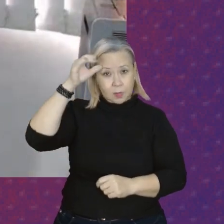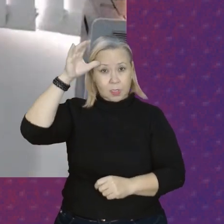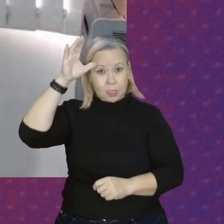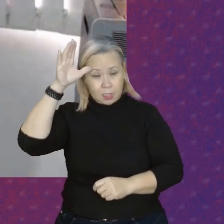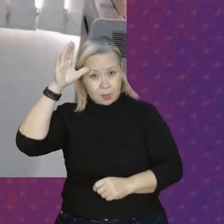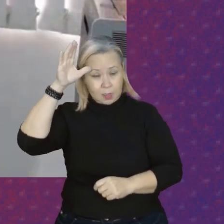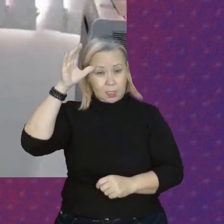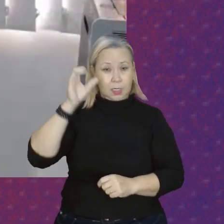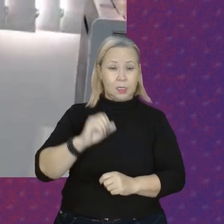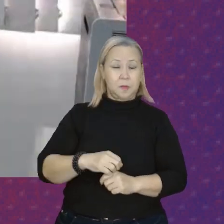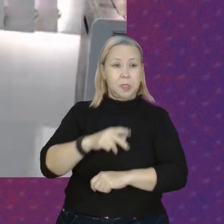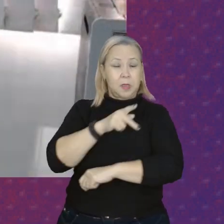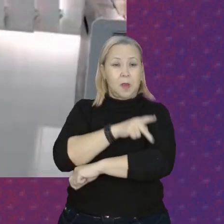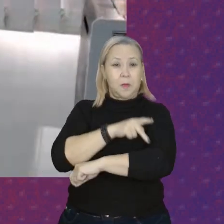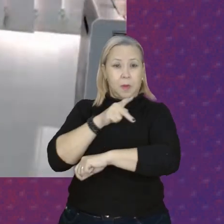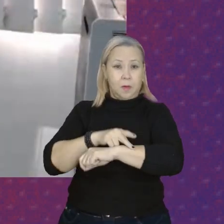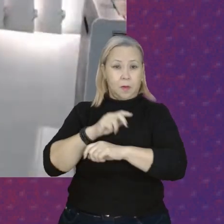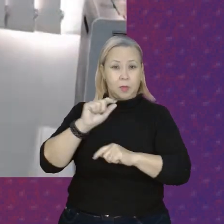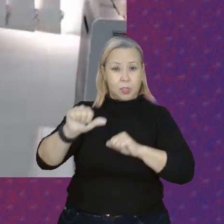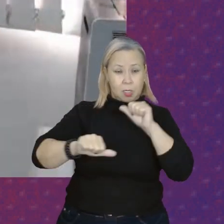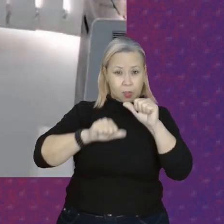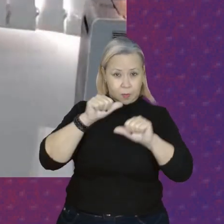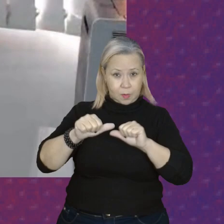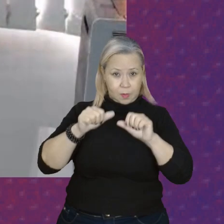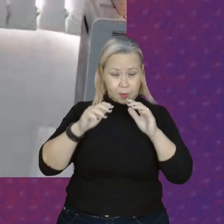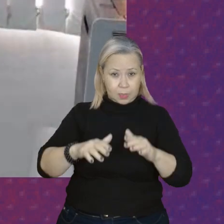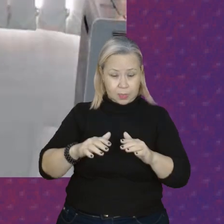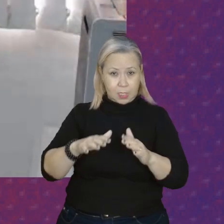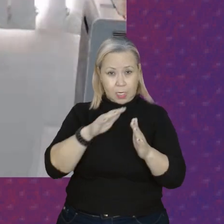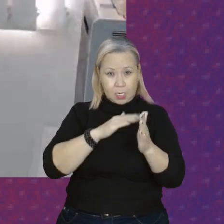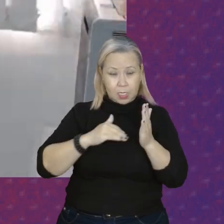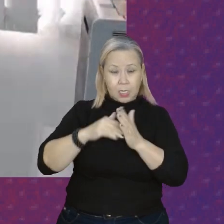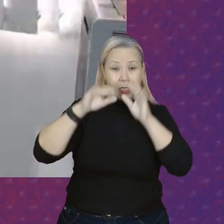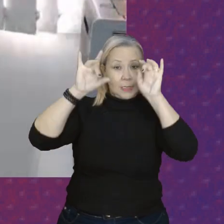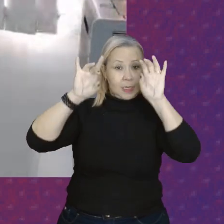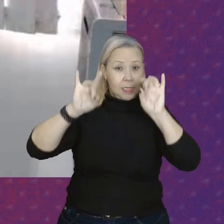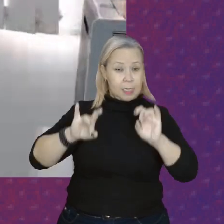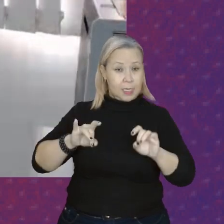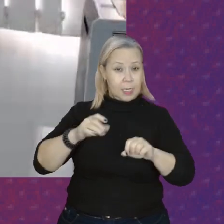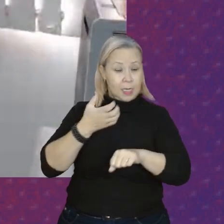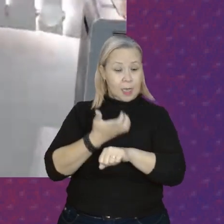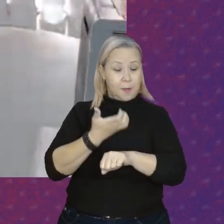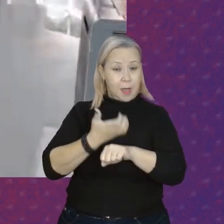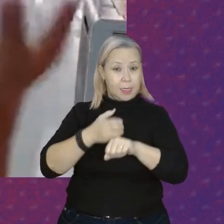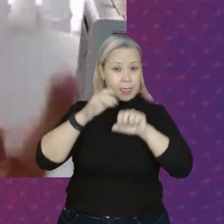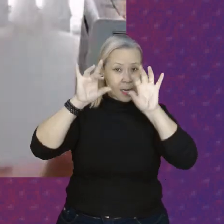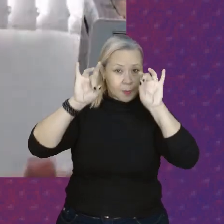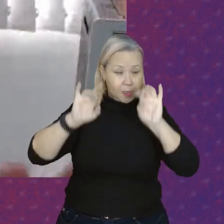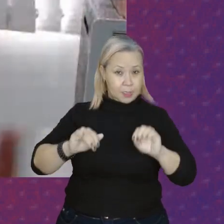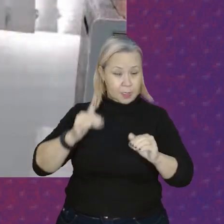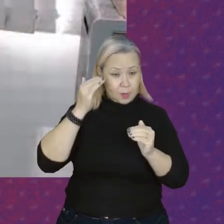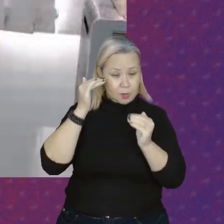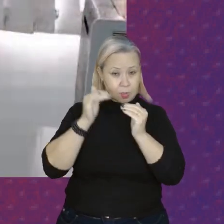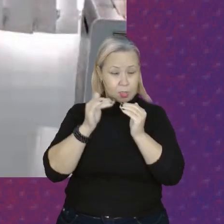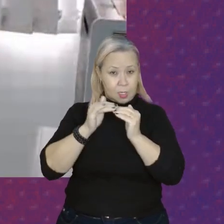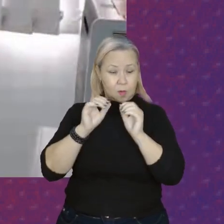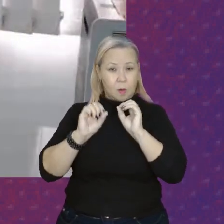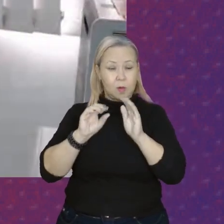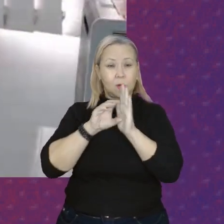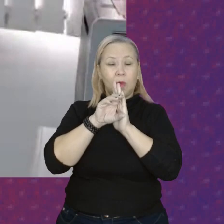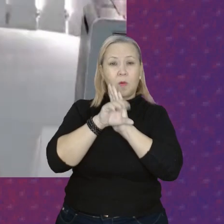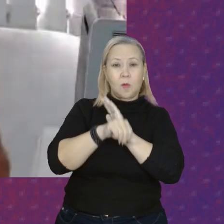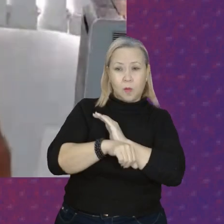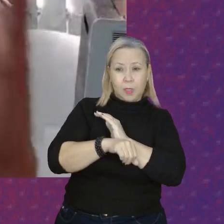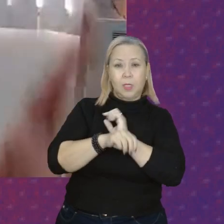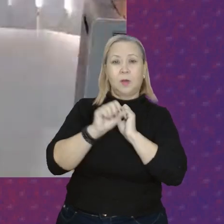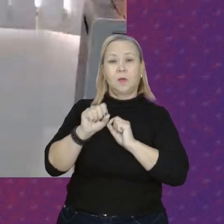o caso da pedagogia, e passam para ser áreas específicas, de acordo com os componentes curriculares ofertados